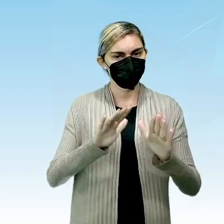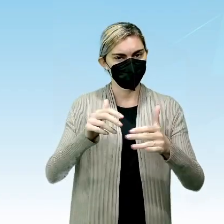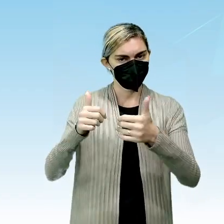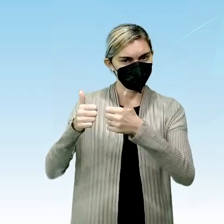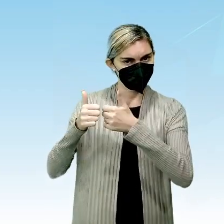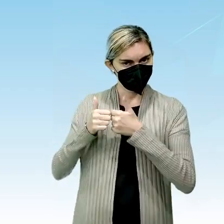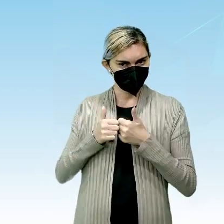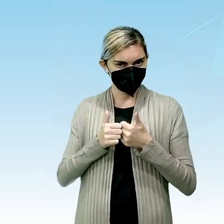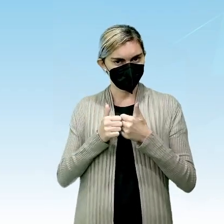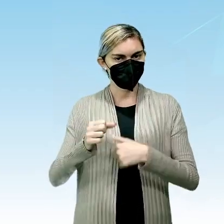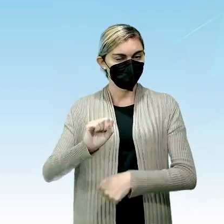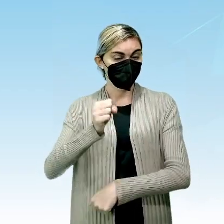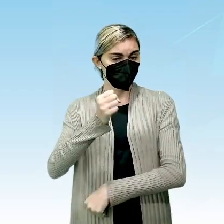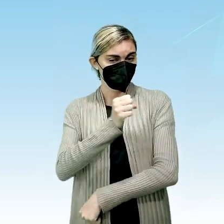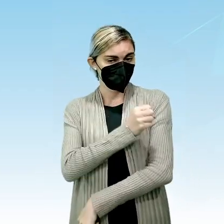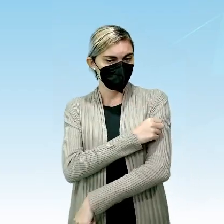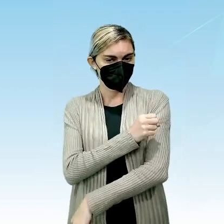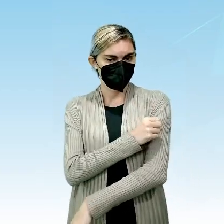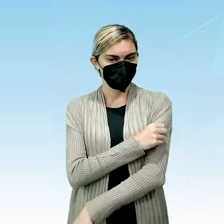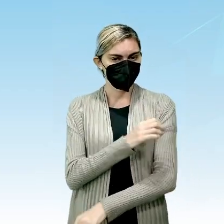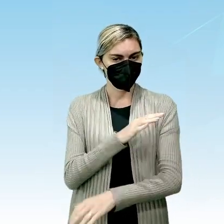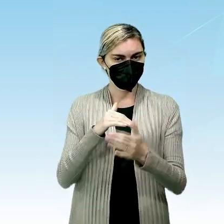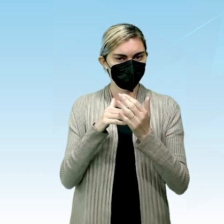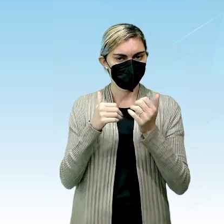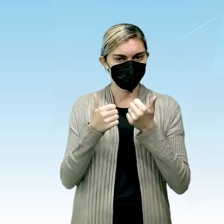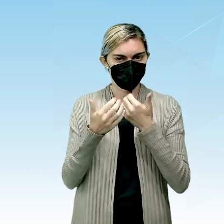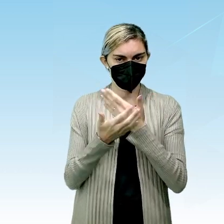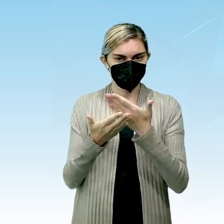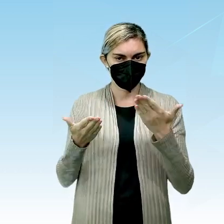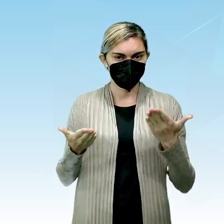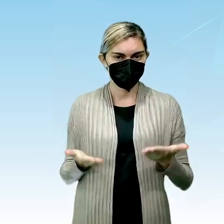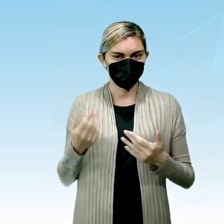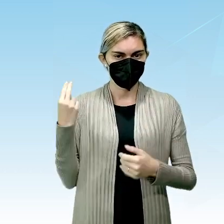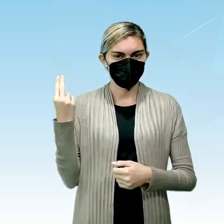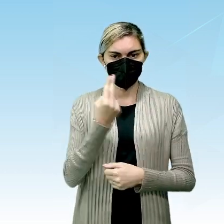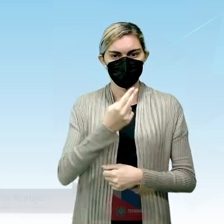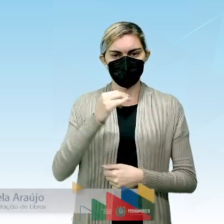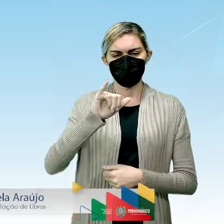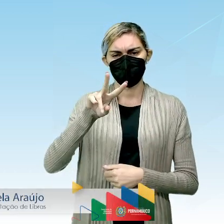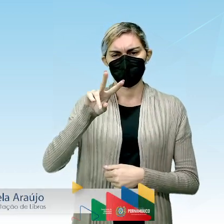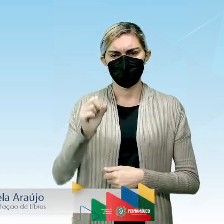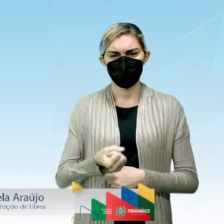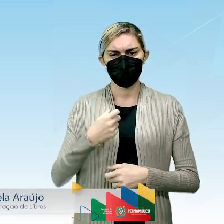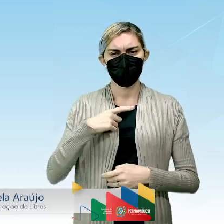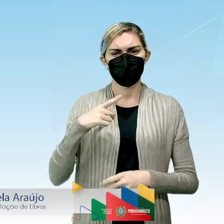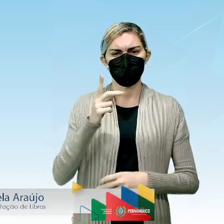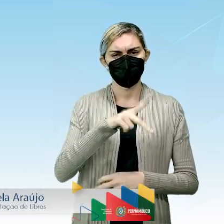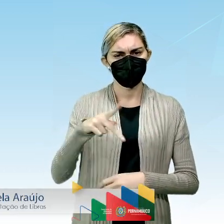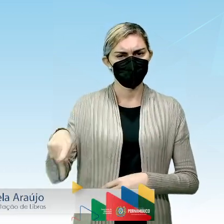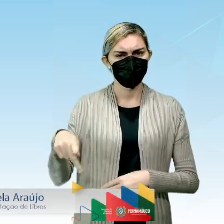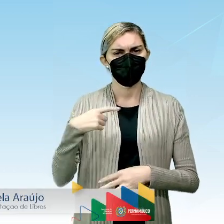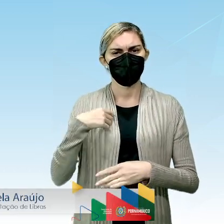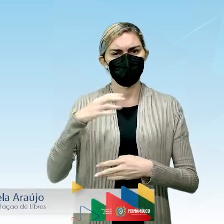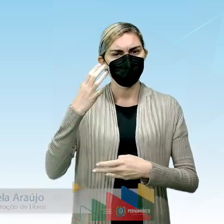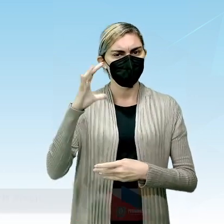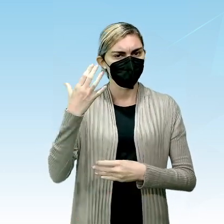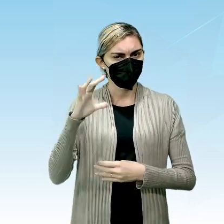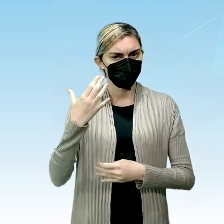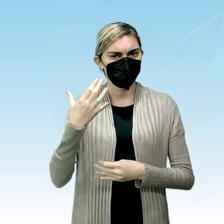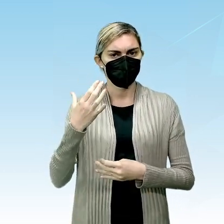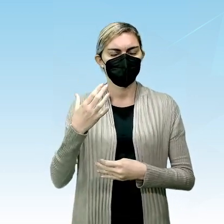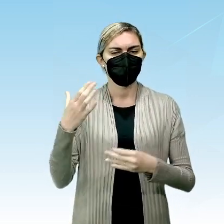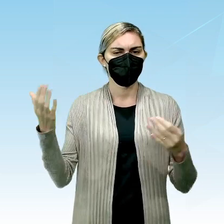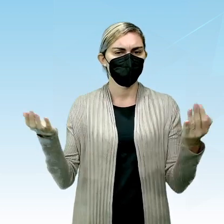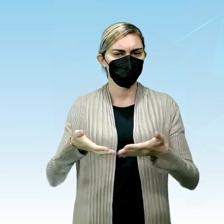Olá, galerinha do oitavo ano, tudo bem com vocês? Meu nome é Ives Fernando, eu sou professor de ciências